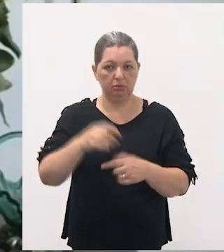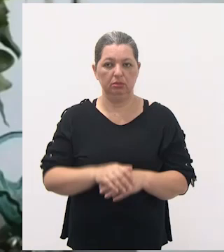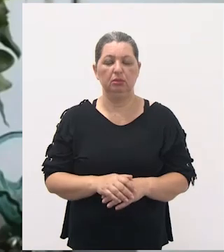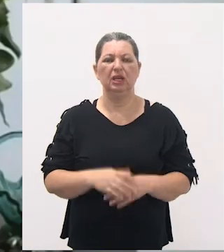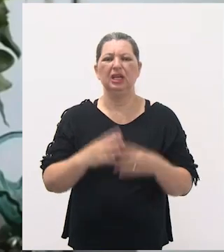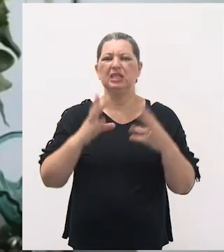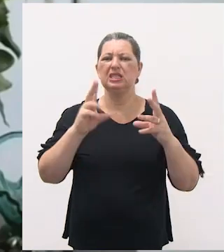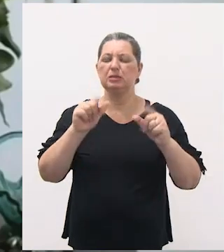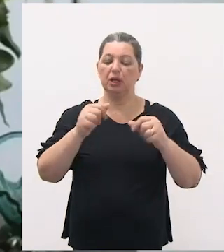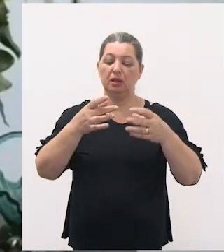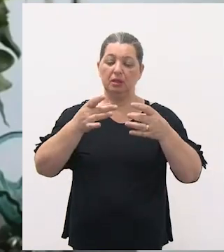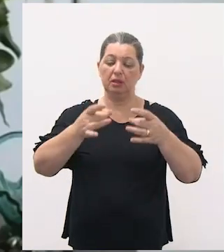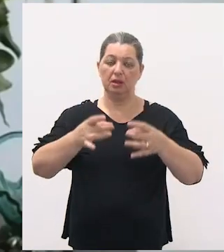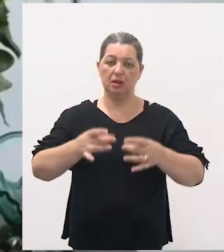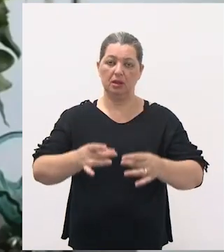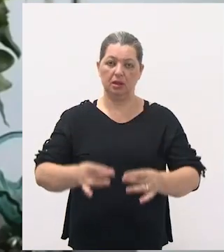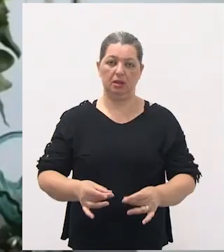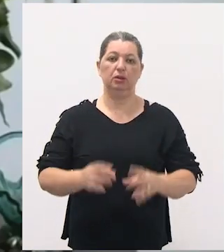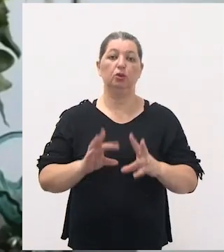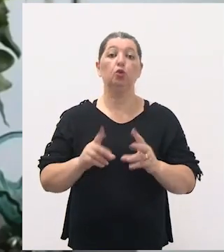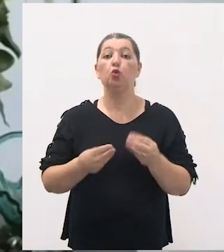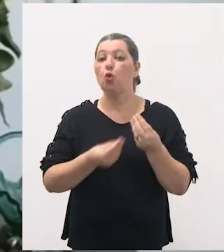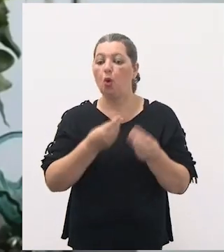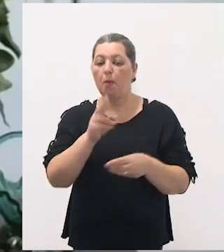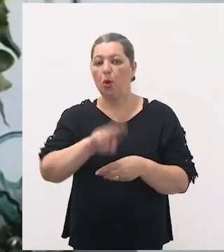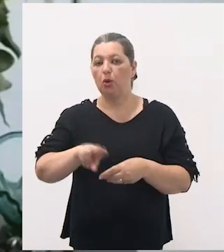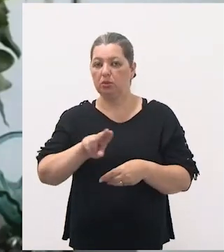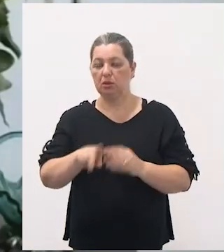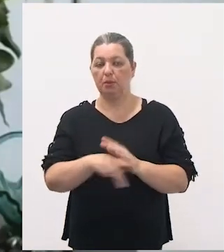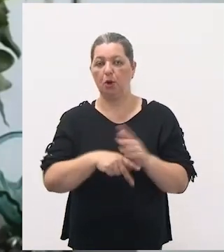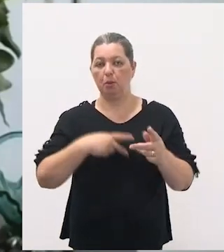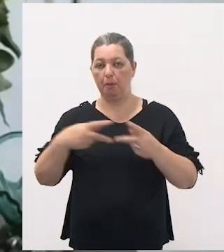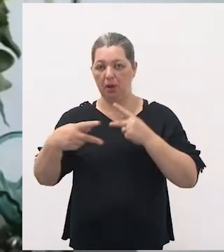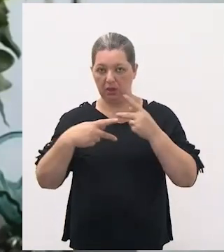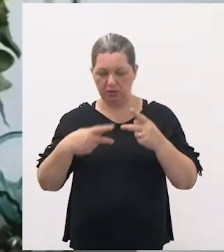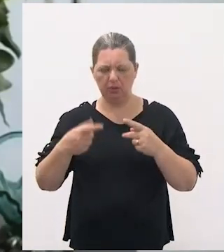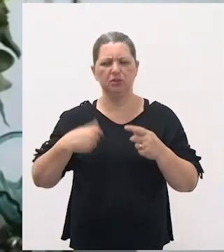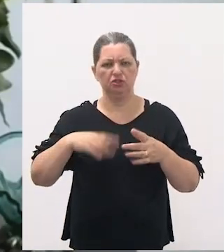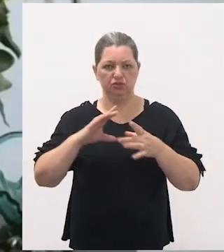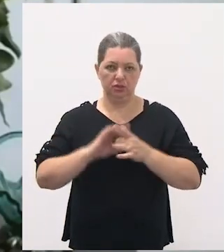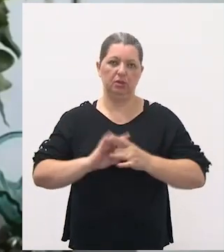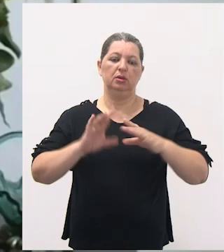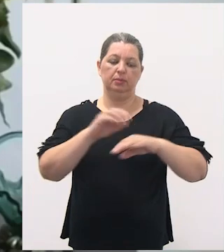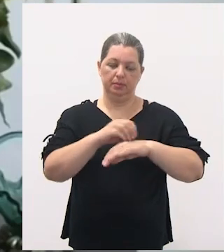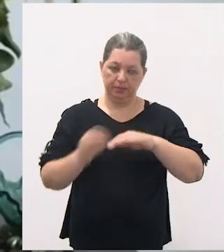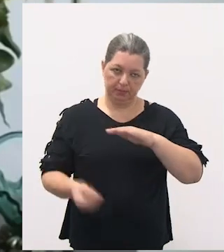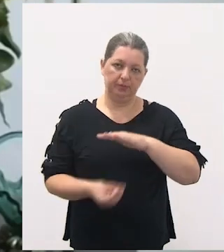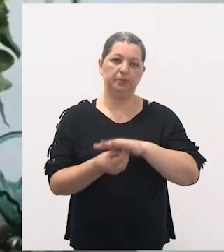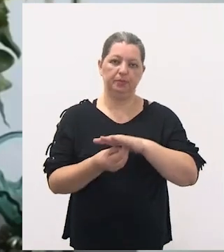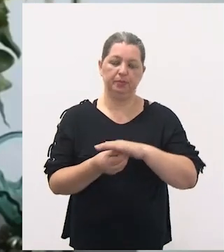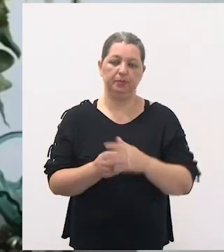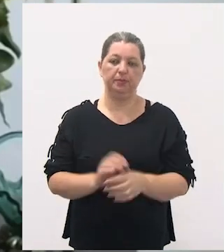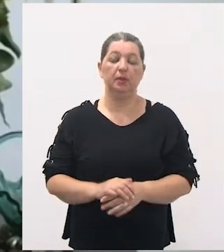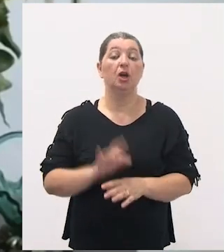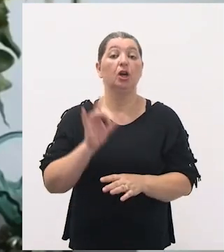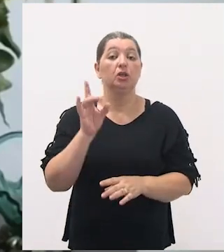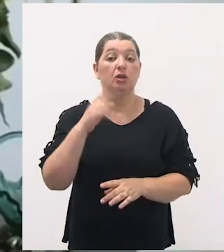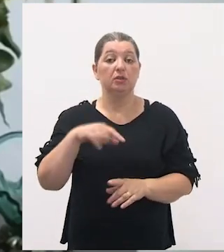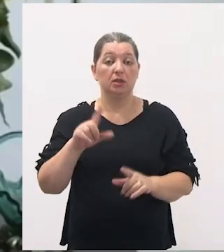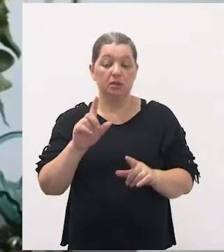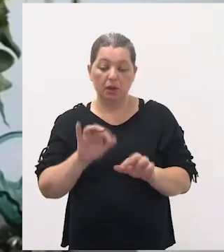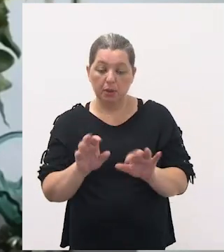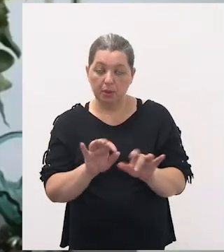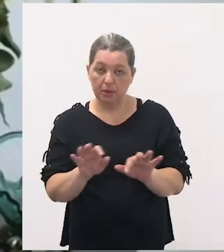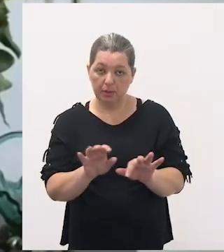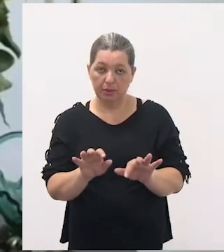plataforma CAED, como navega na plataforma, está à disposição de vocês no repositório, só vocês colocarem